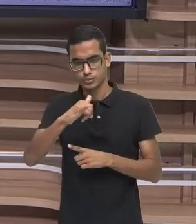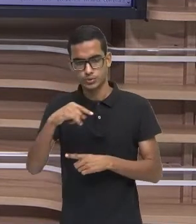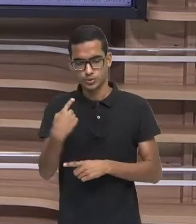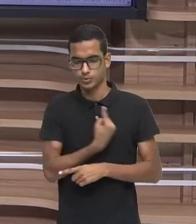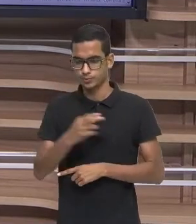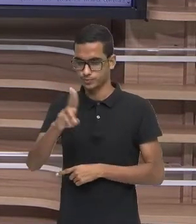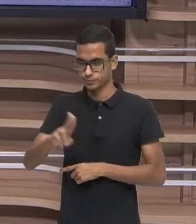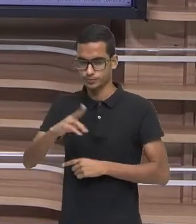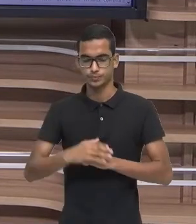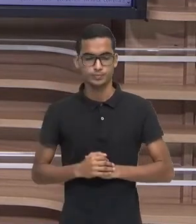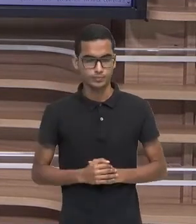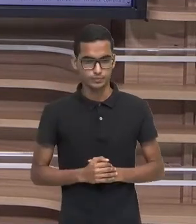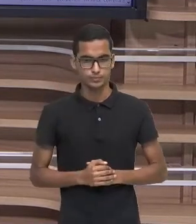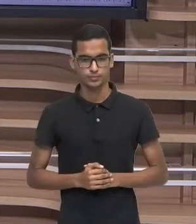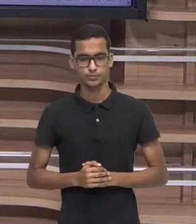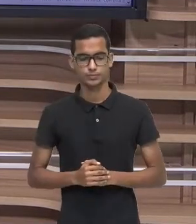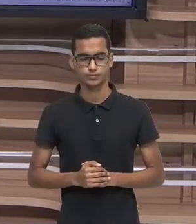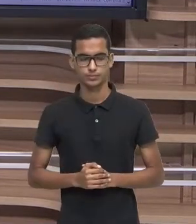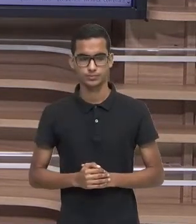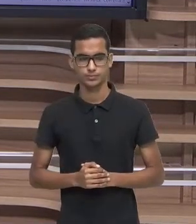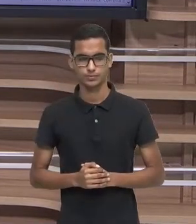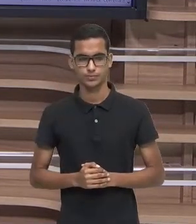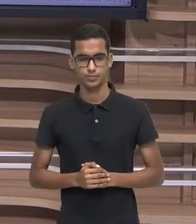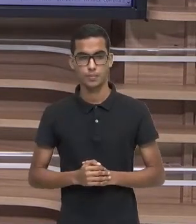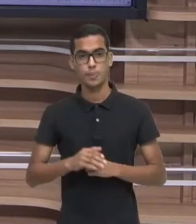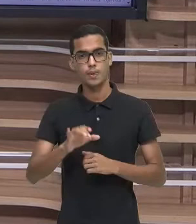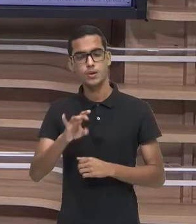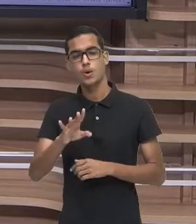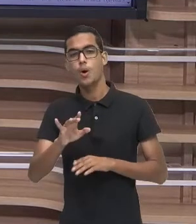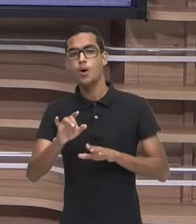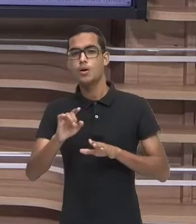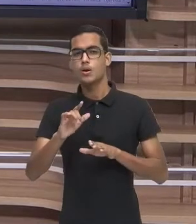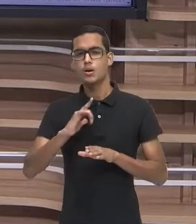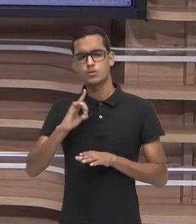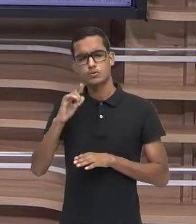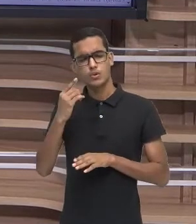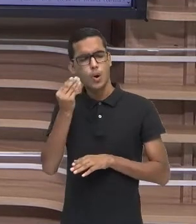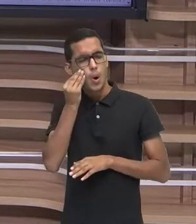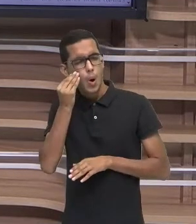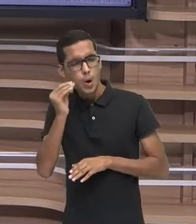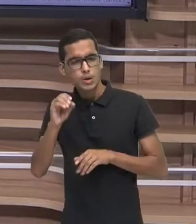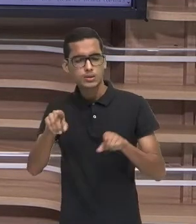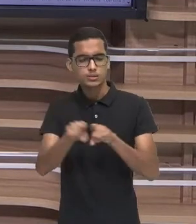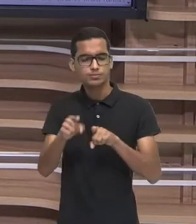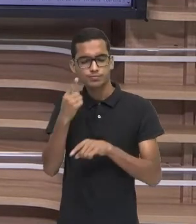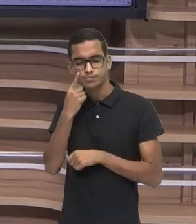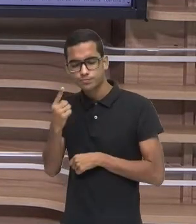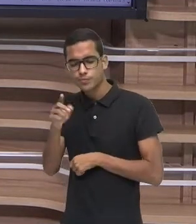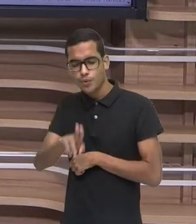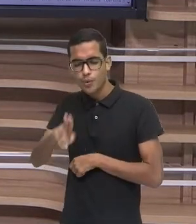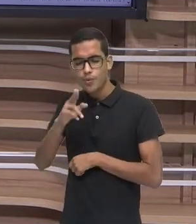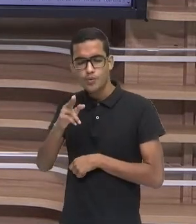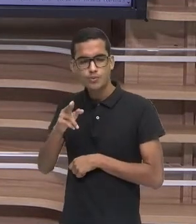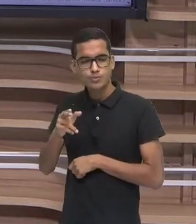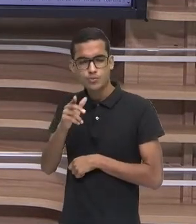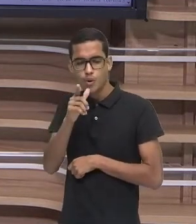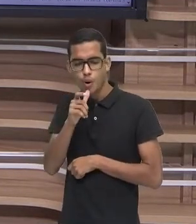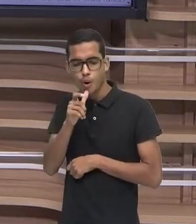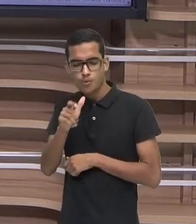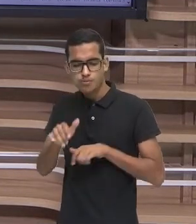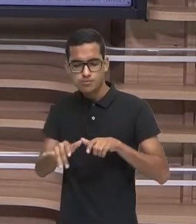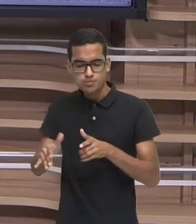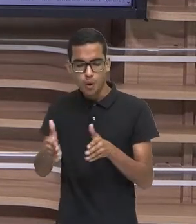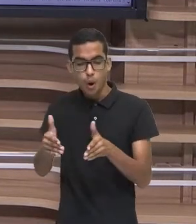gente? Mas, além, né, de a gente observar e verificar a utilização desses rios, nós também vamos verificar